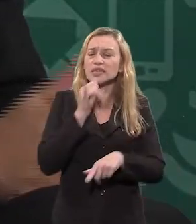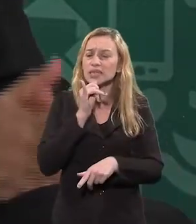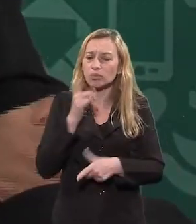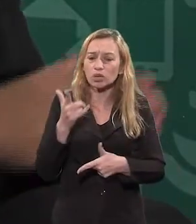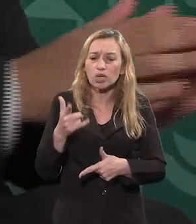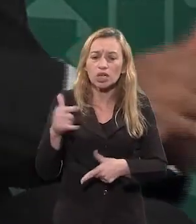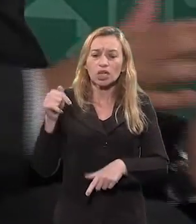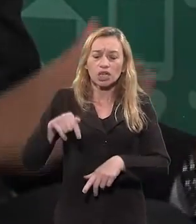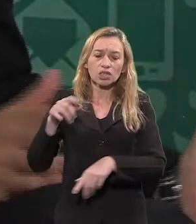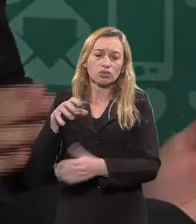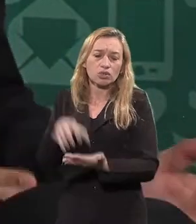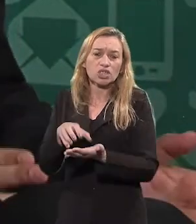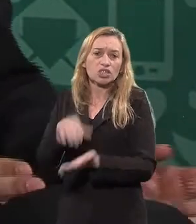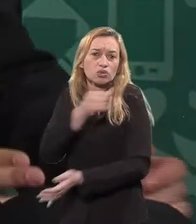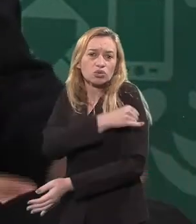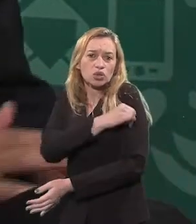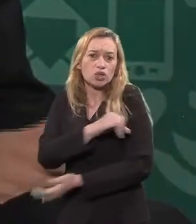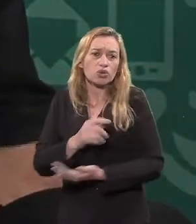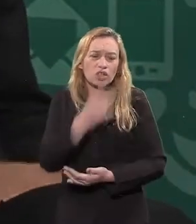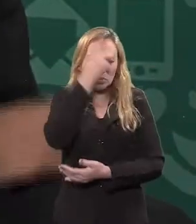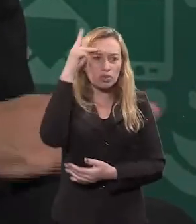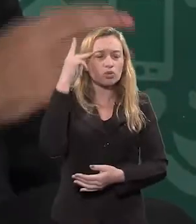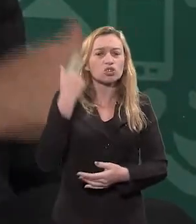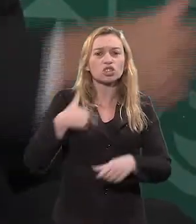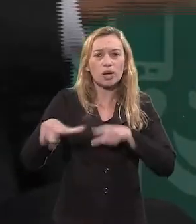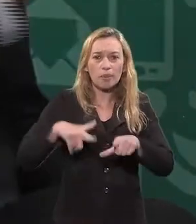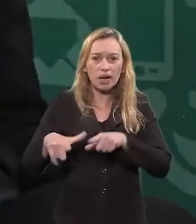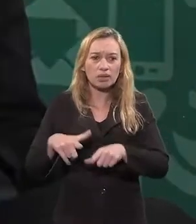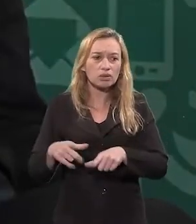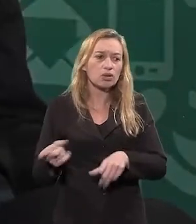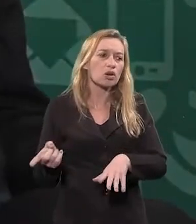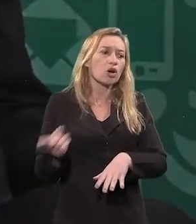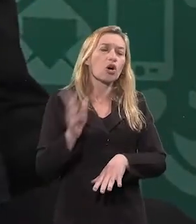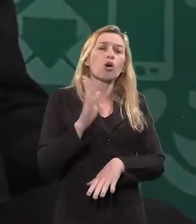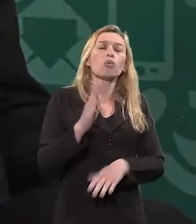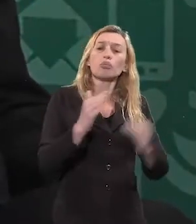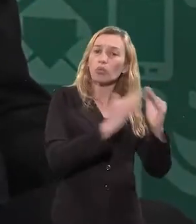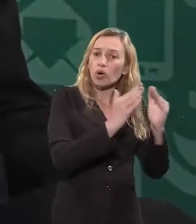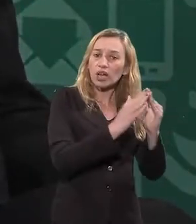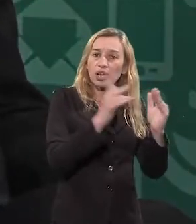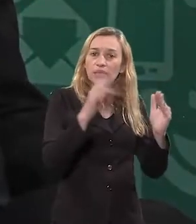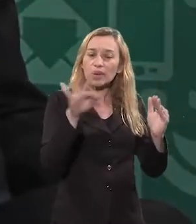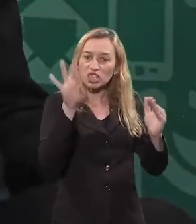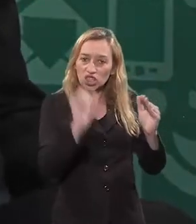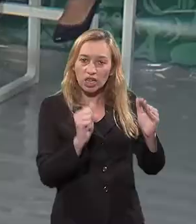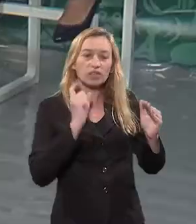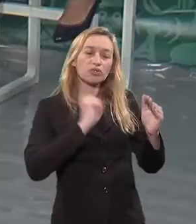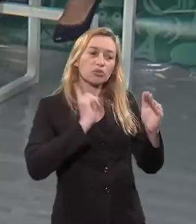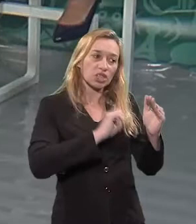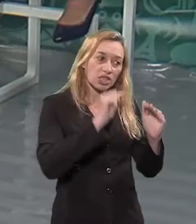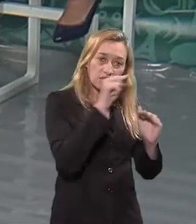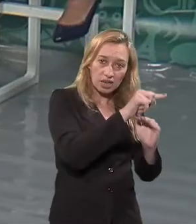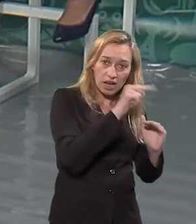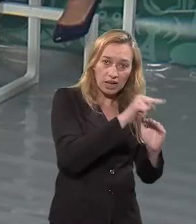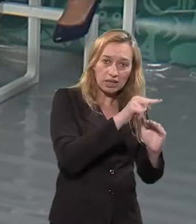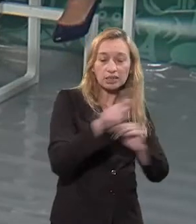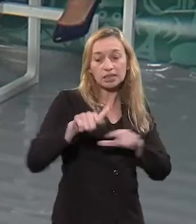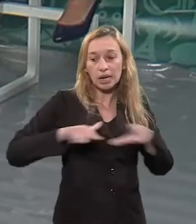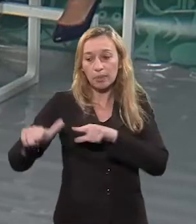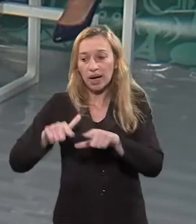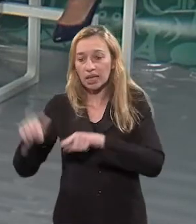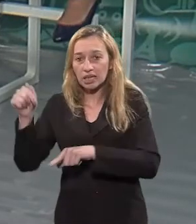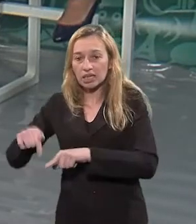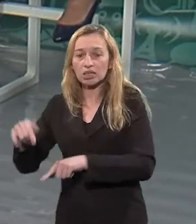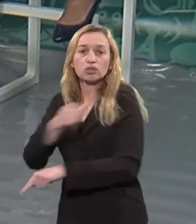por exemplo, aqui principalmente no centro do Rio, são pessoas que às vezes trabalham, moram na Baixada Fluminense, têm as suas casas, têm as suas famílias,